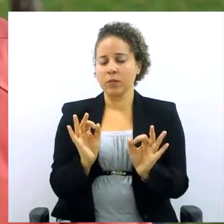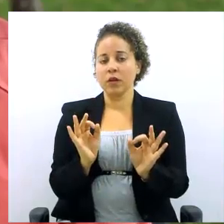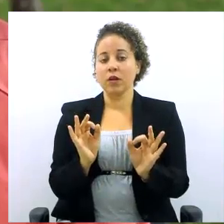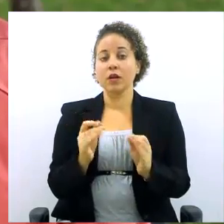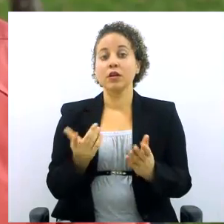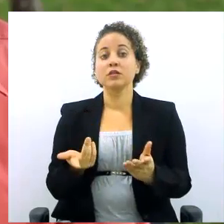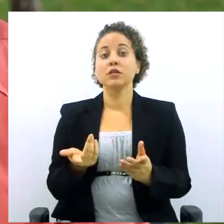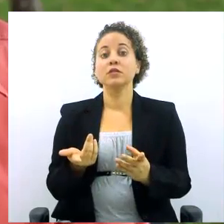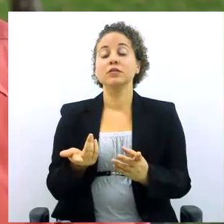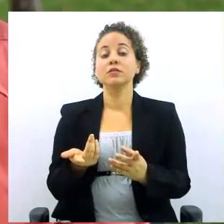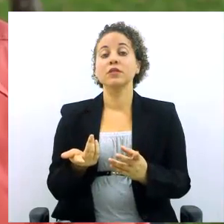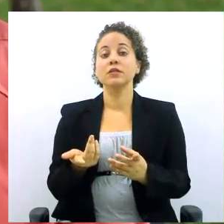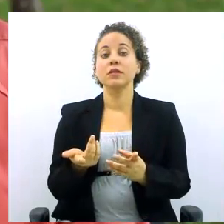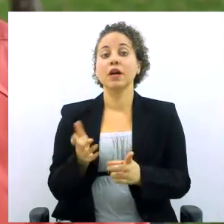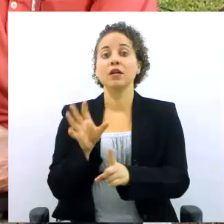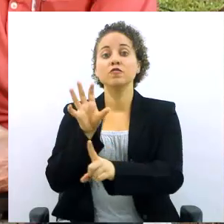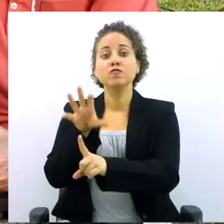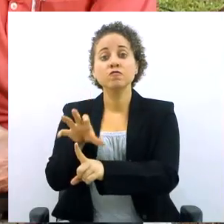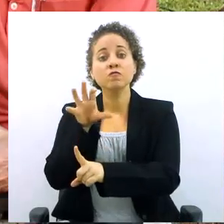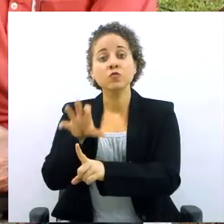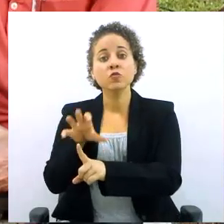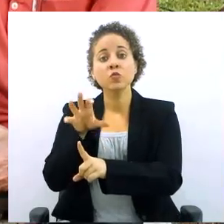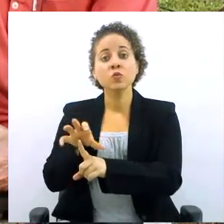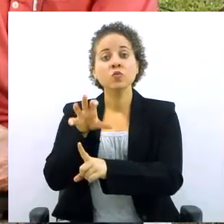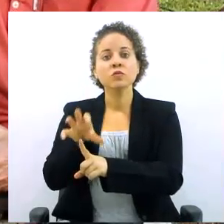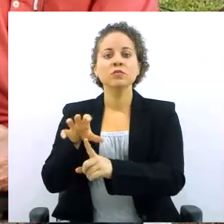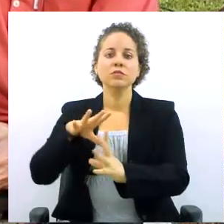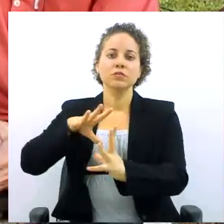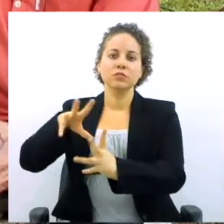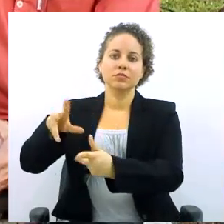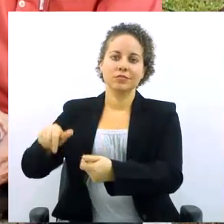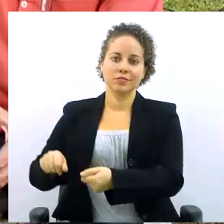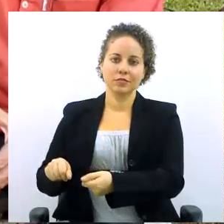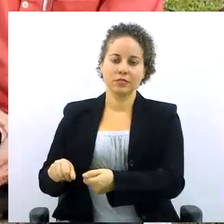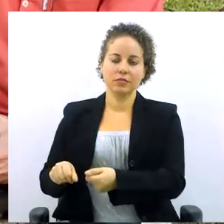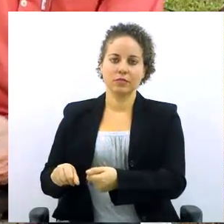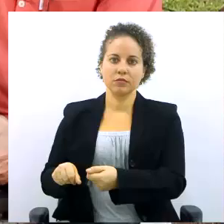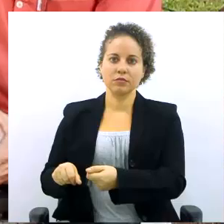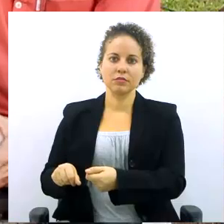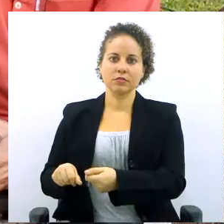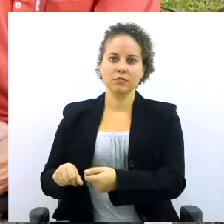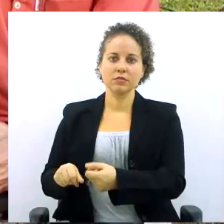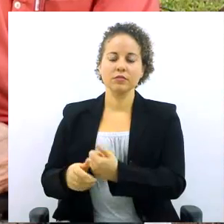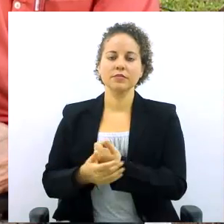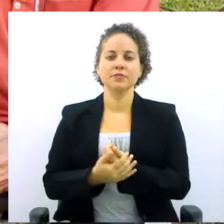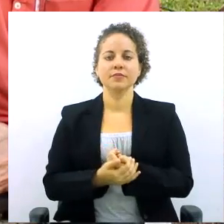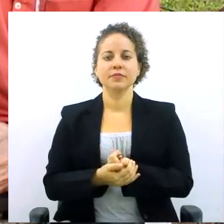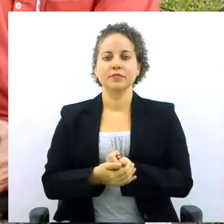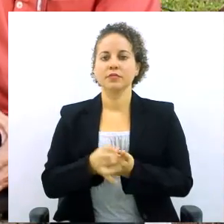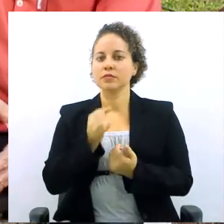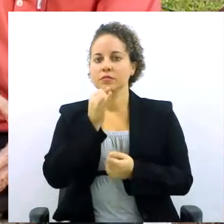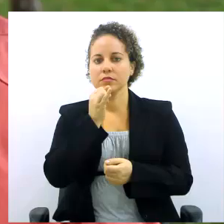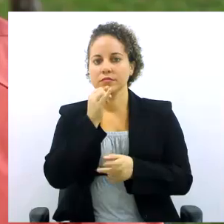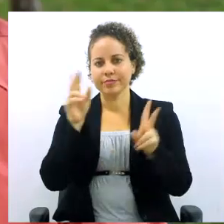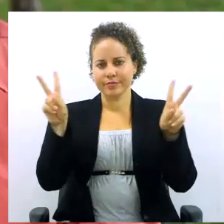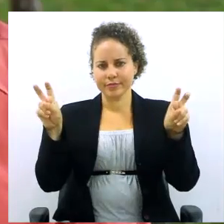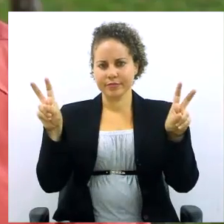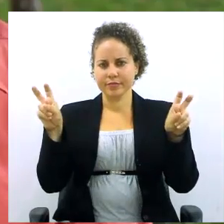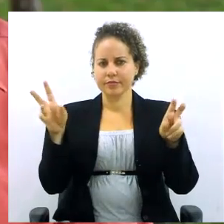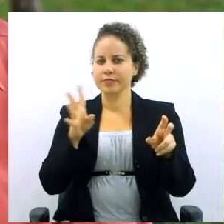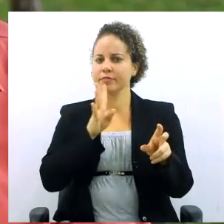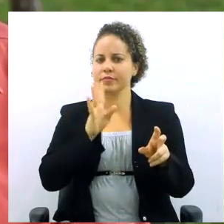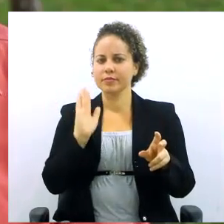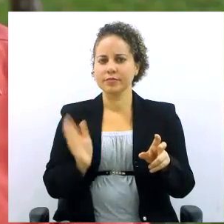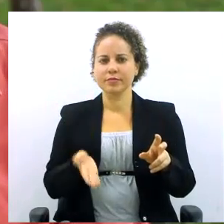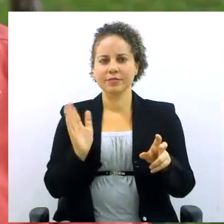está ameaçando a existência do planeta, né? Por exemplo, é uma expressão que eu acho que é muito